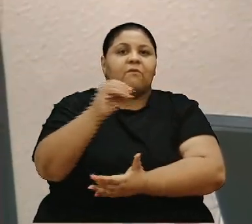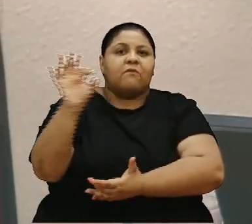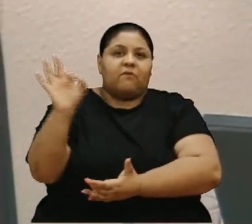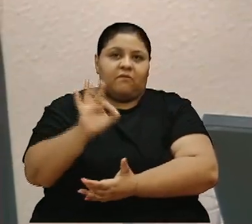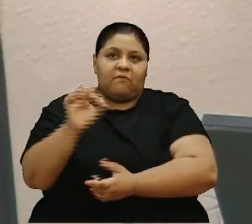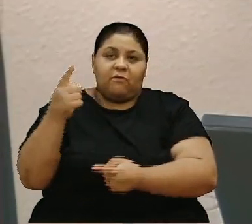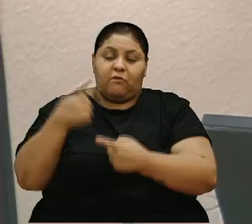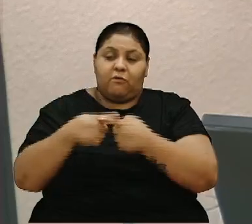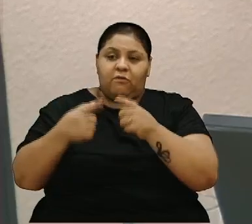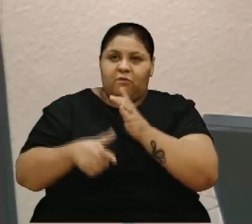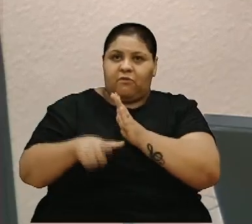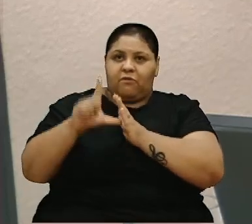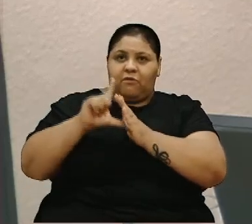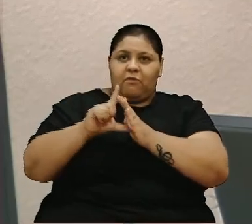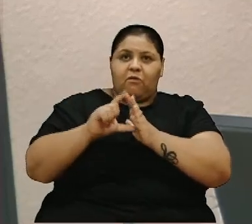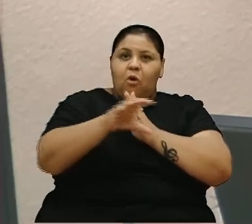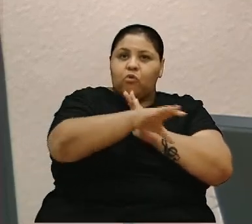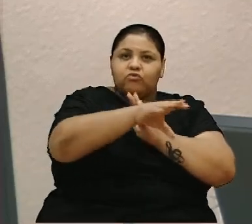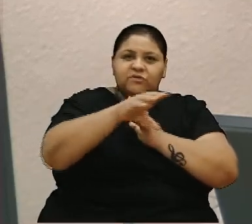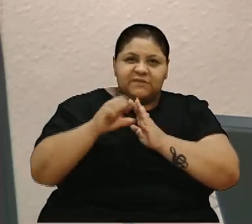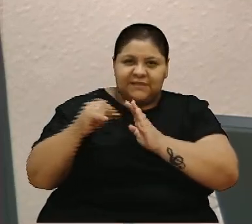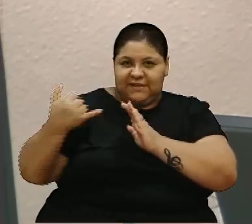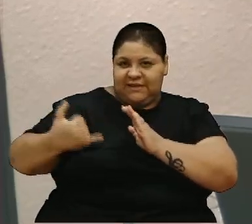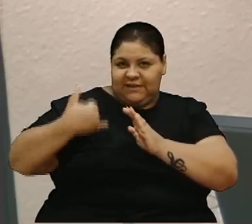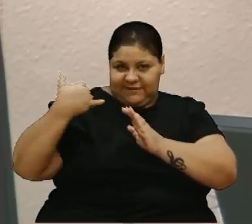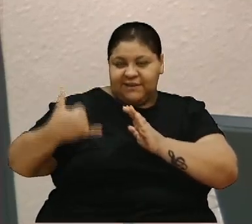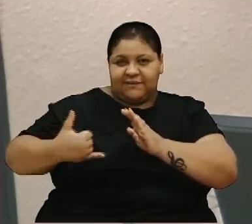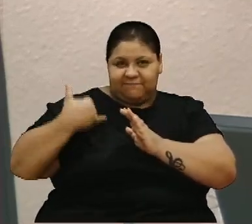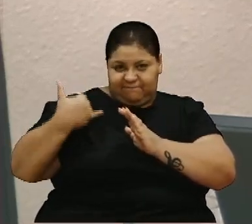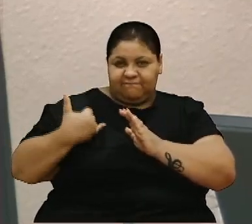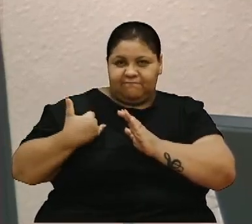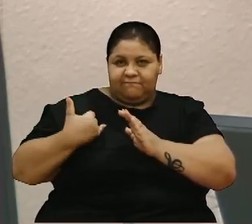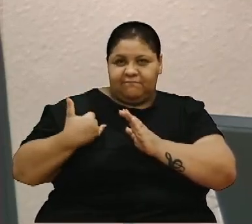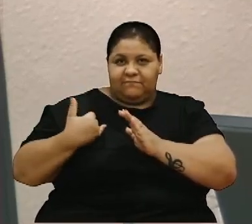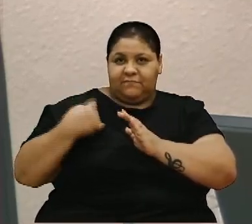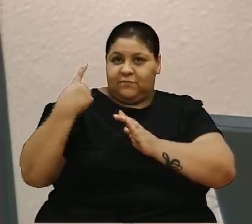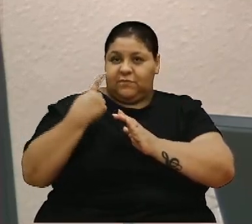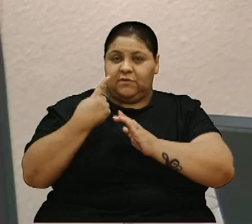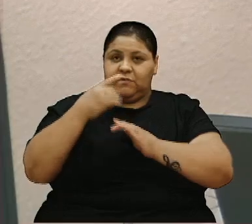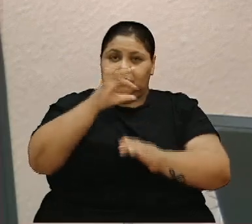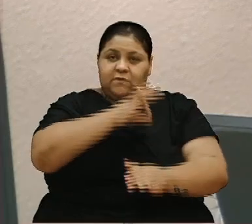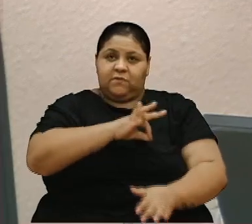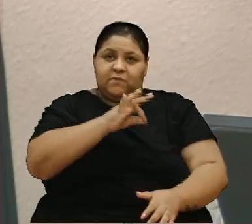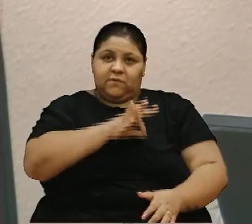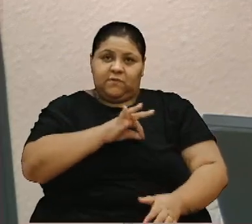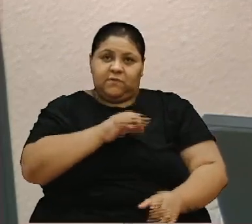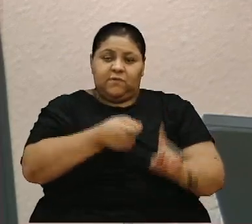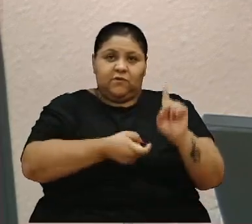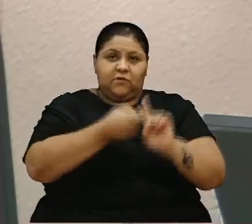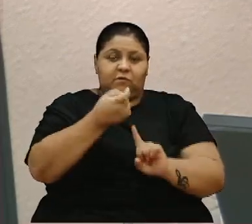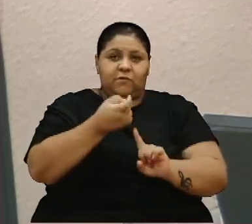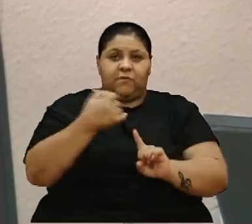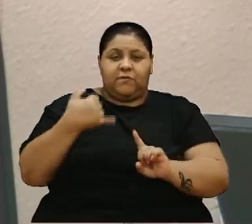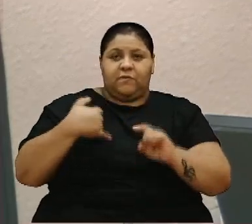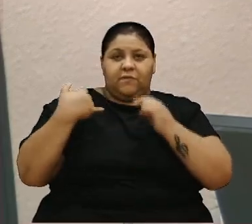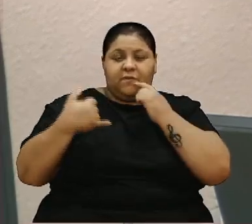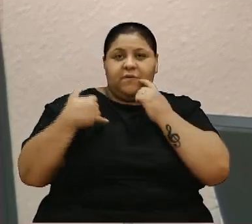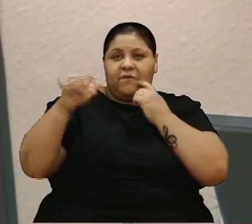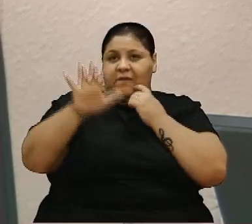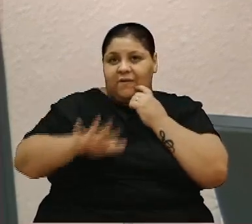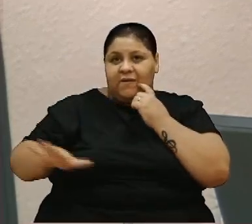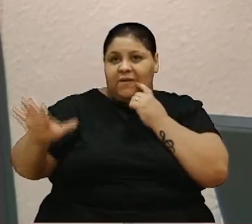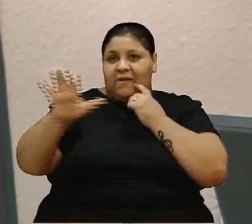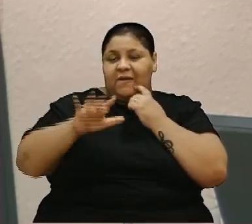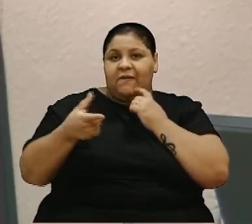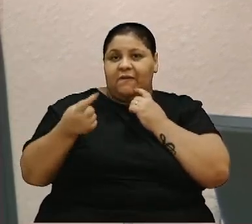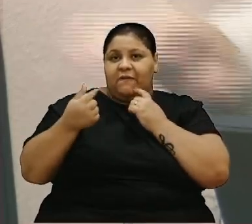Porque anteriormente, com o saque aniversário, quando se promovia um saque aniversário, que era um salário do trabalhador no mês de aniversário, a integralidade do valor